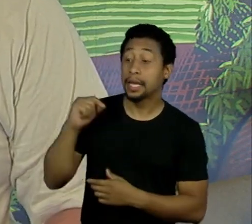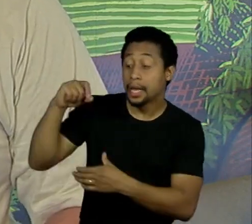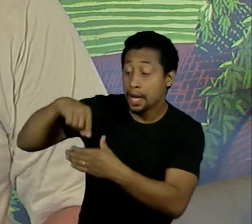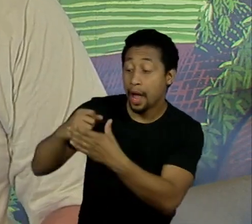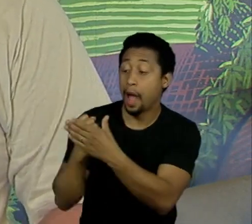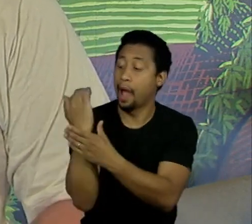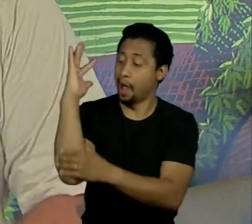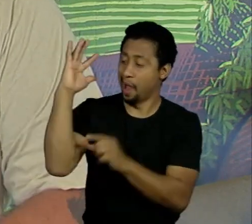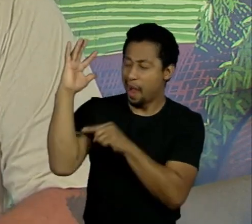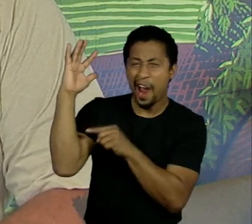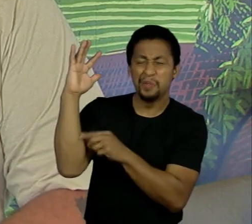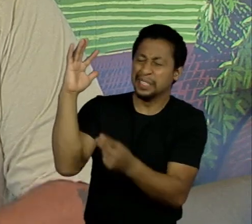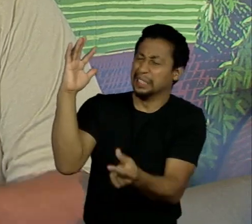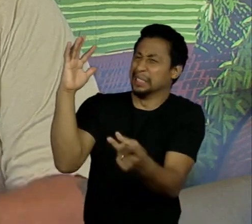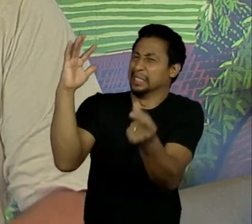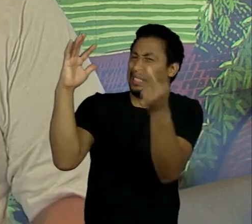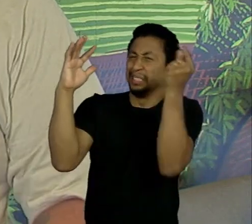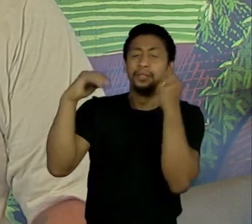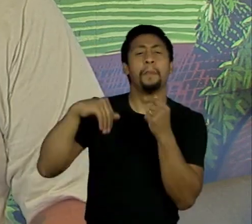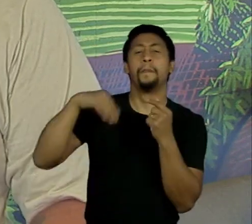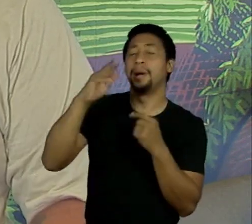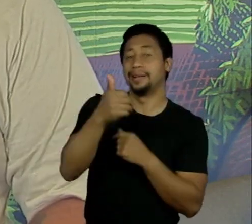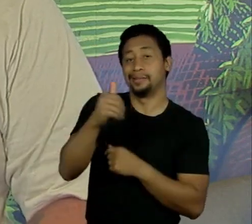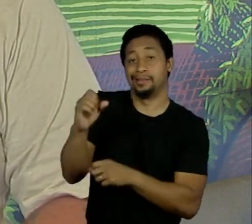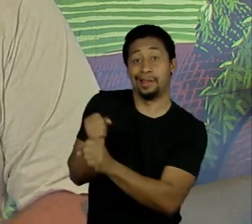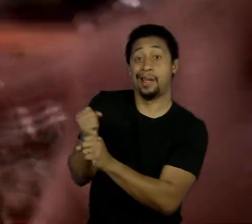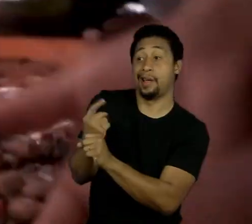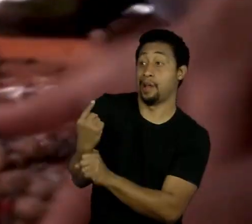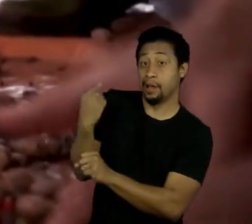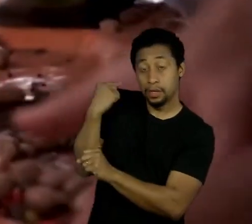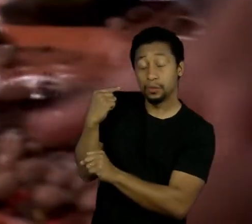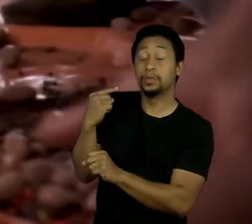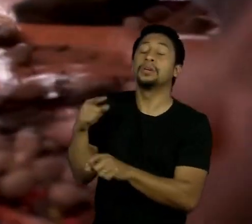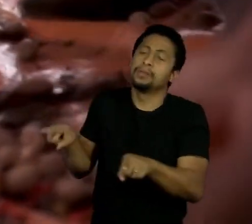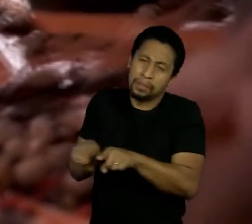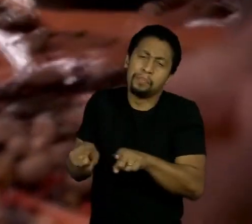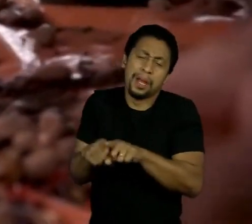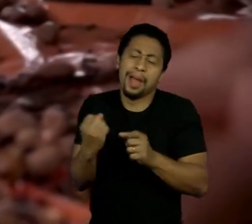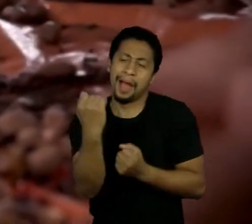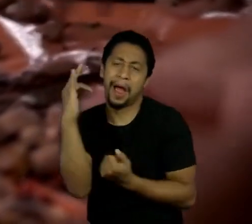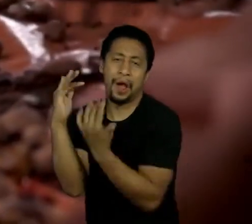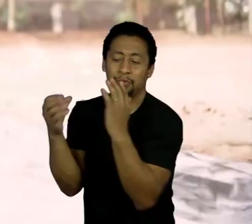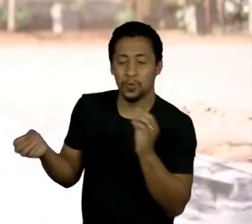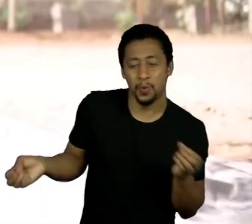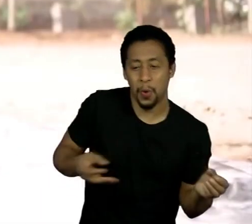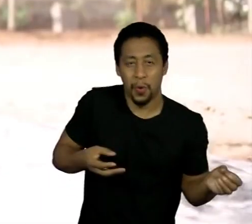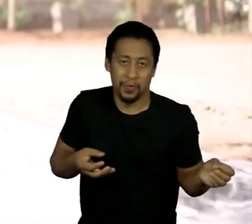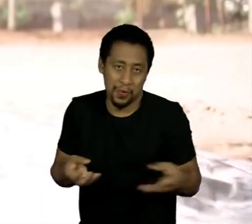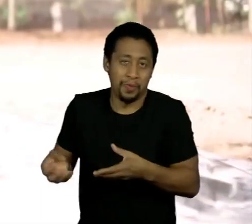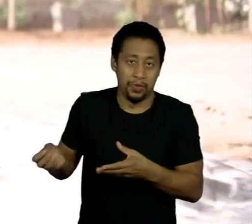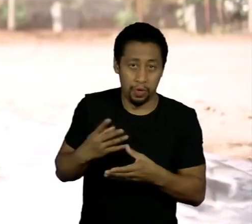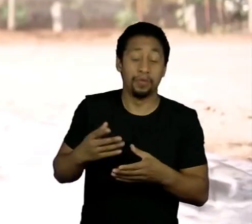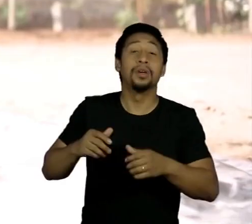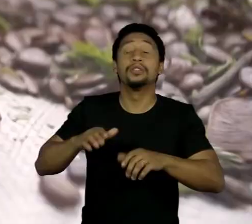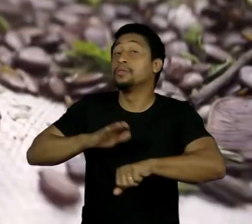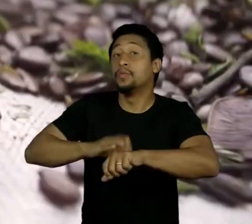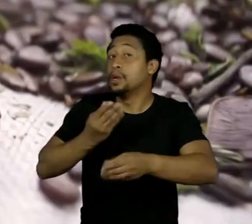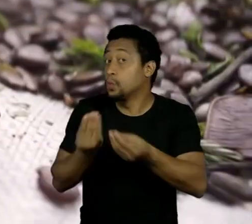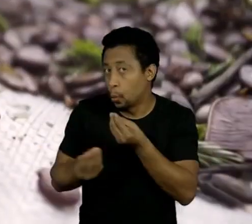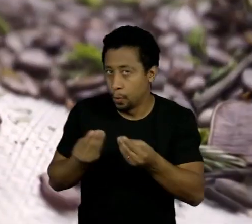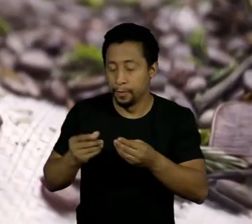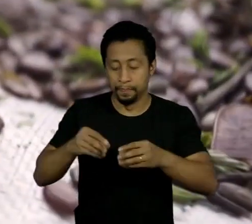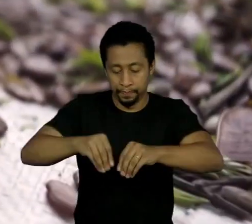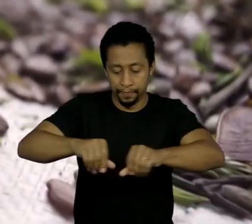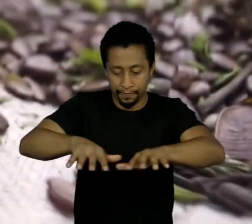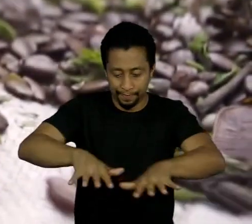anos. Né? E isso a gente faz através da semeadura direta, que é plantar a semente direto ao solo. Então a gente pega uma quantidade